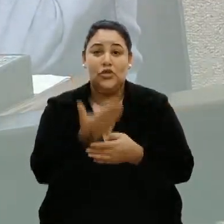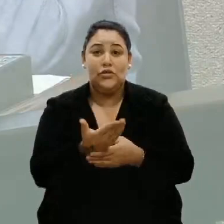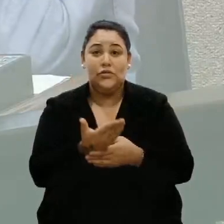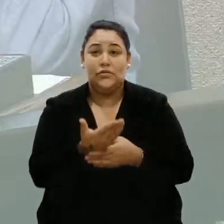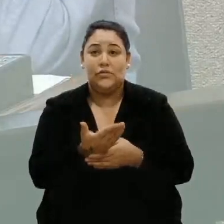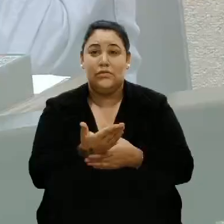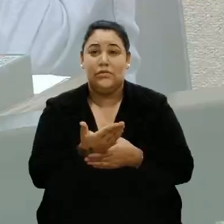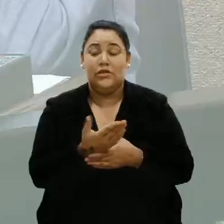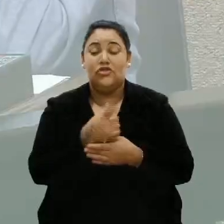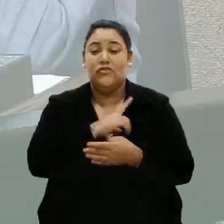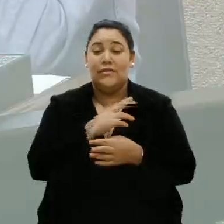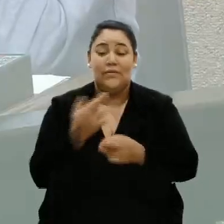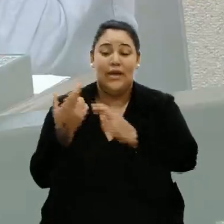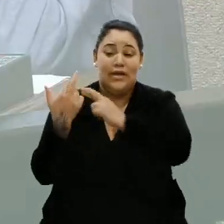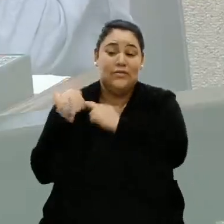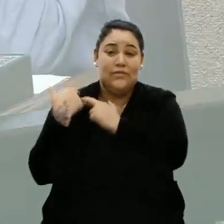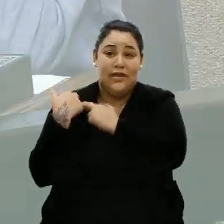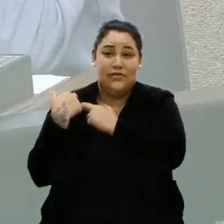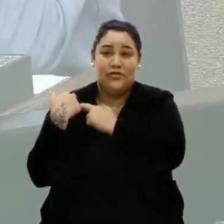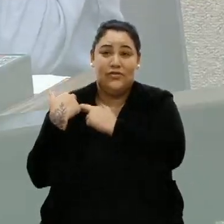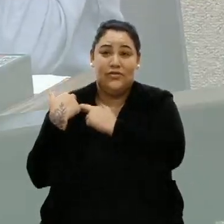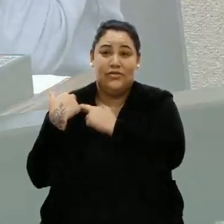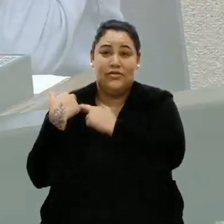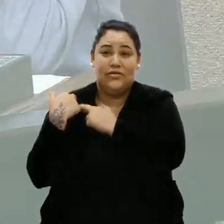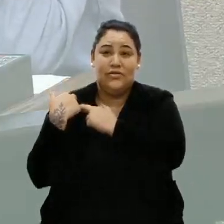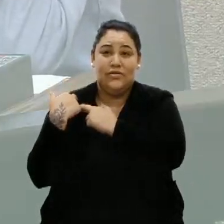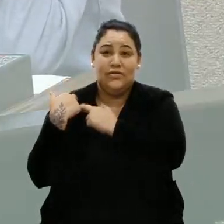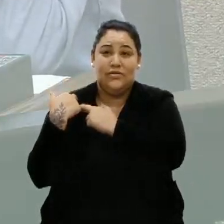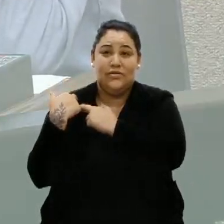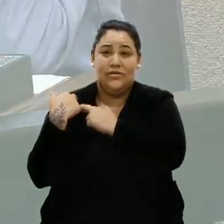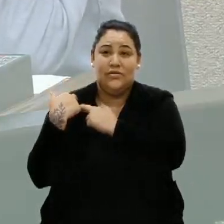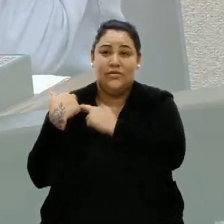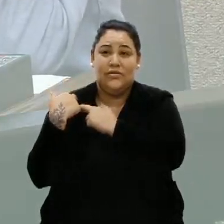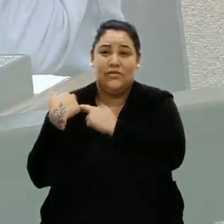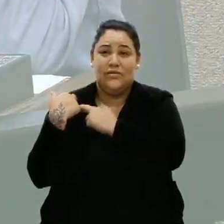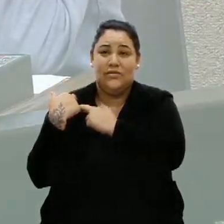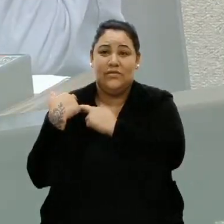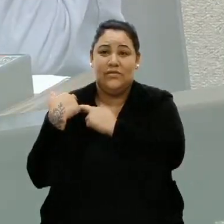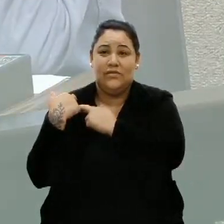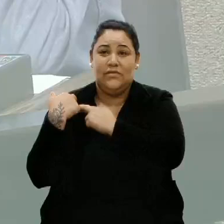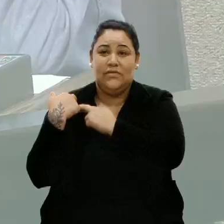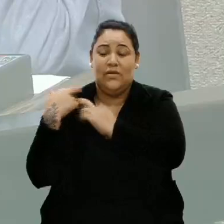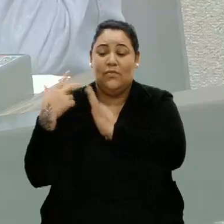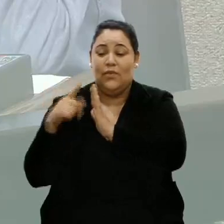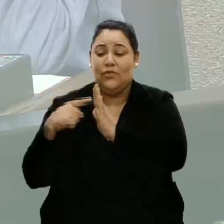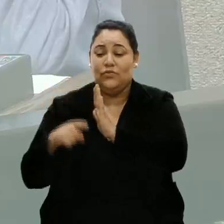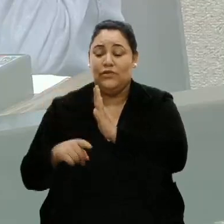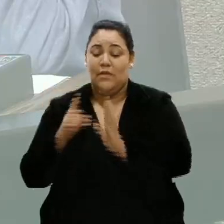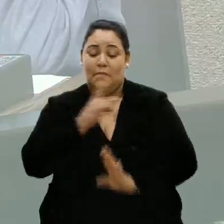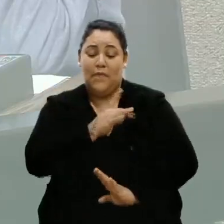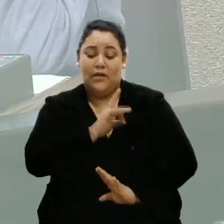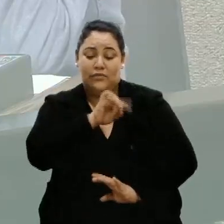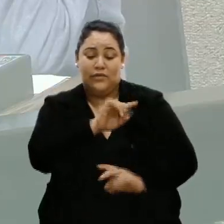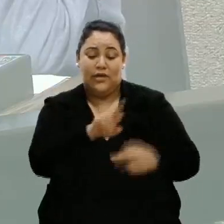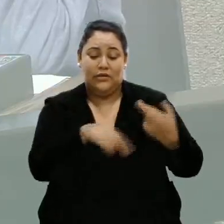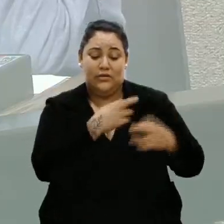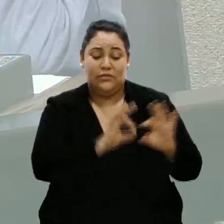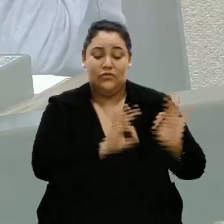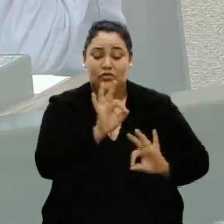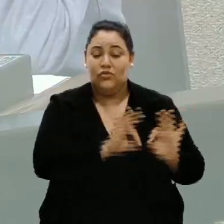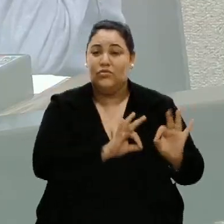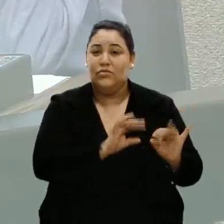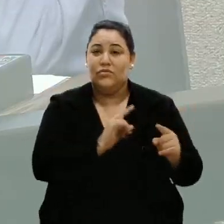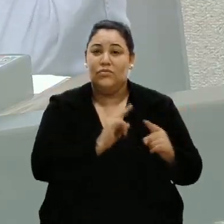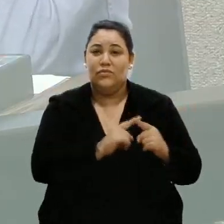uma responsabilidade de não levantar muito receios neste questionamento deste projeto, porque isso pode, de uma certa